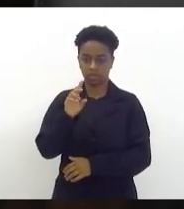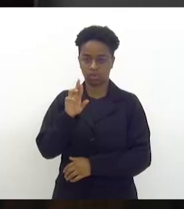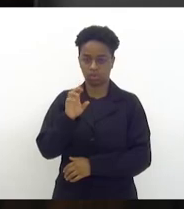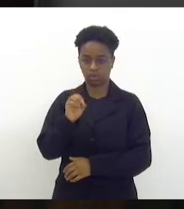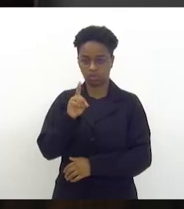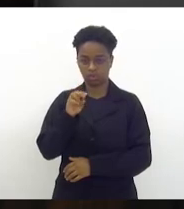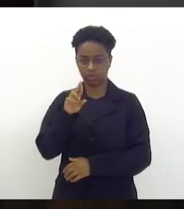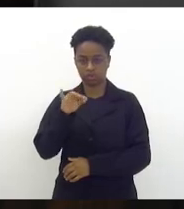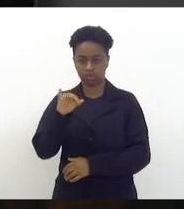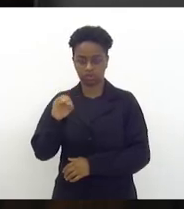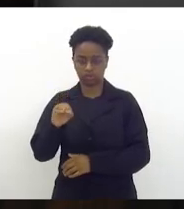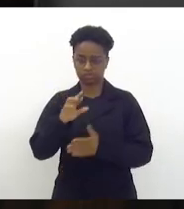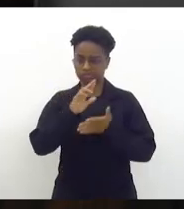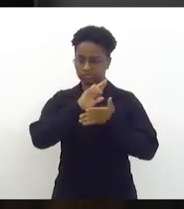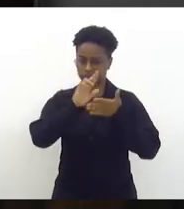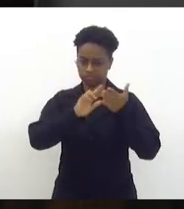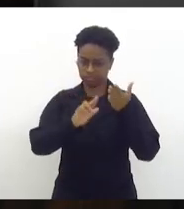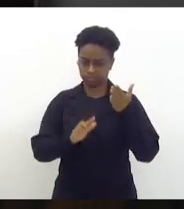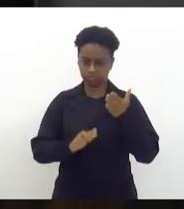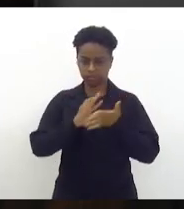Canela, Marta Rocha,